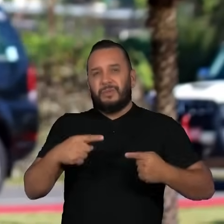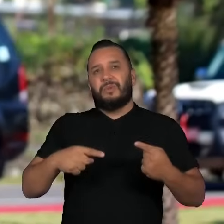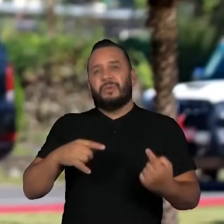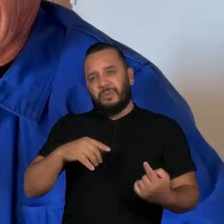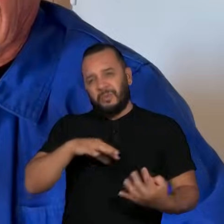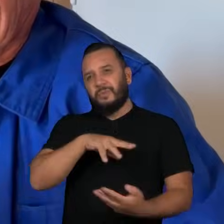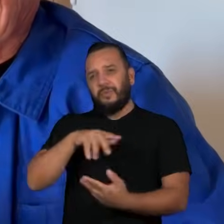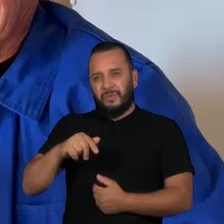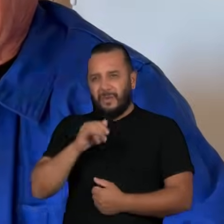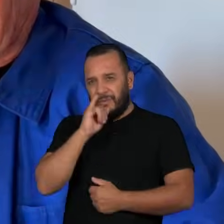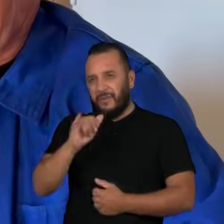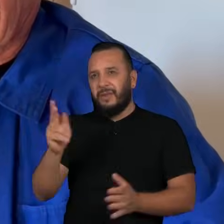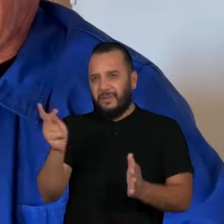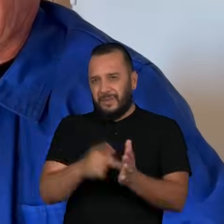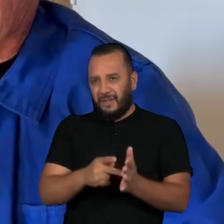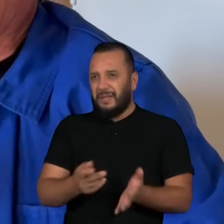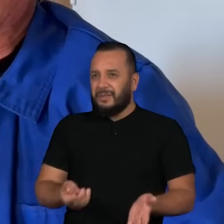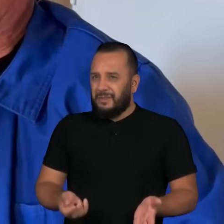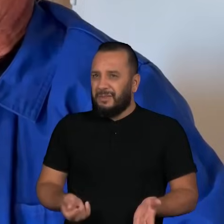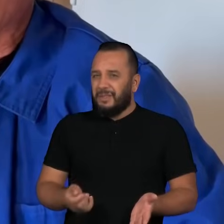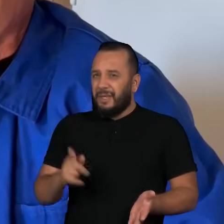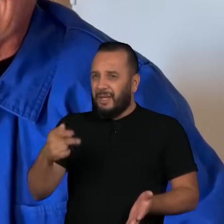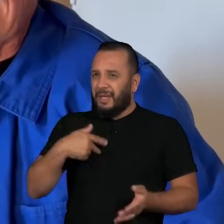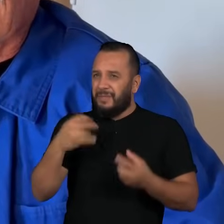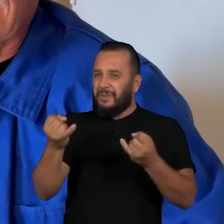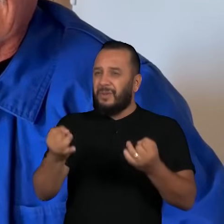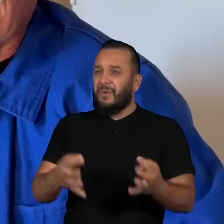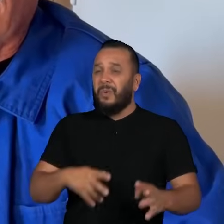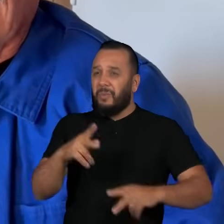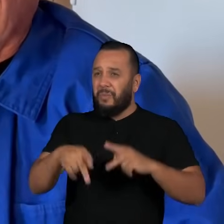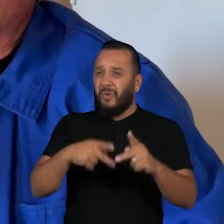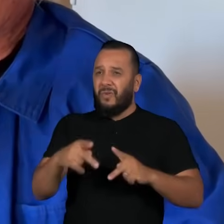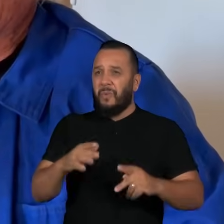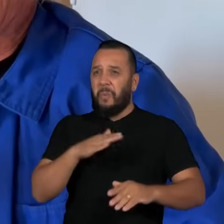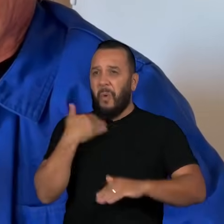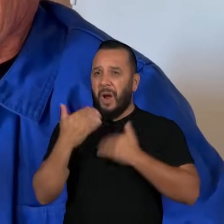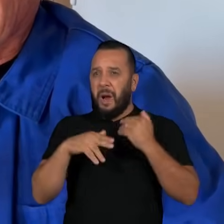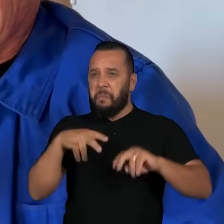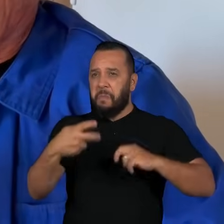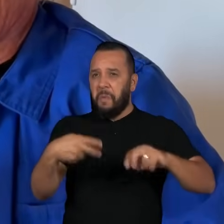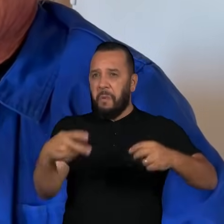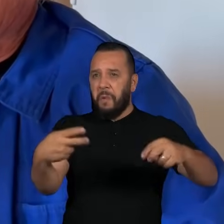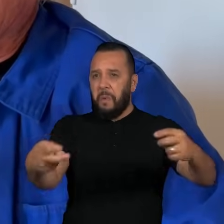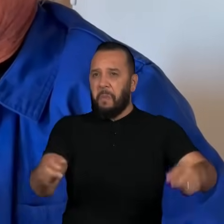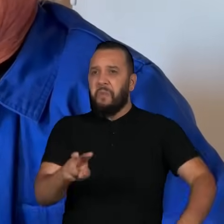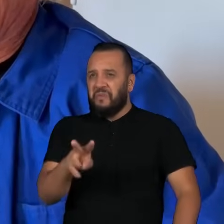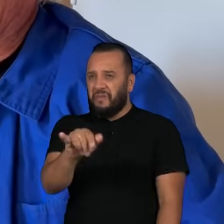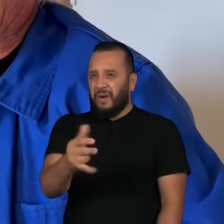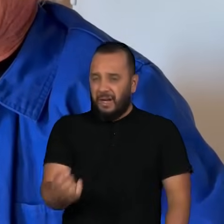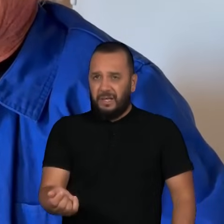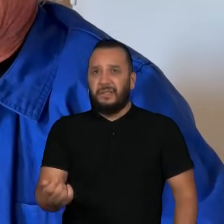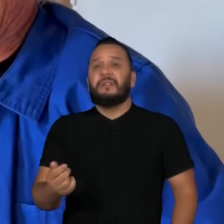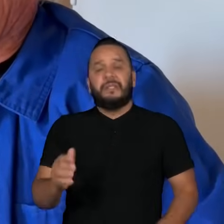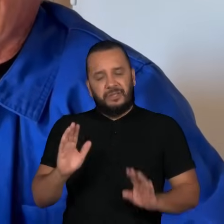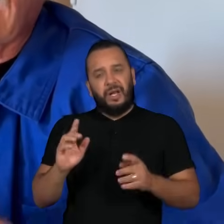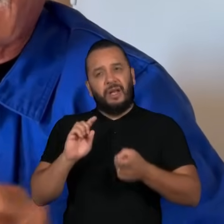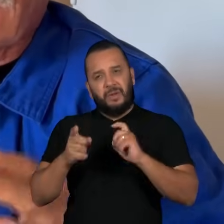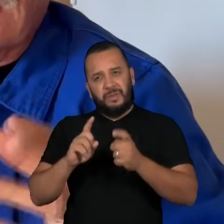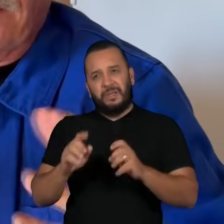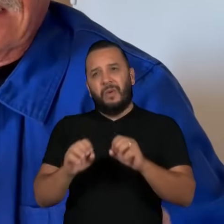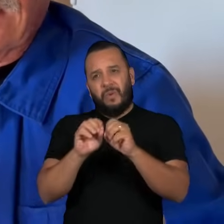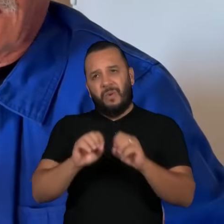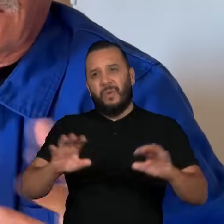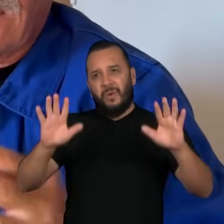as coisas. Ele falava em suicídio coletivo. Outro dia disse, na abertura da Assembleia Geral da